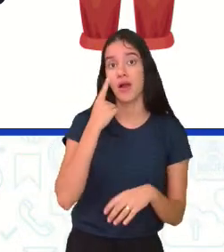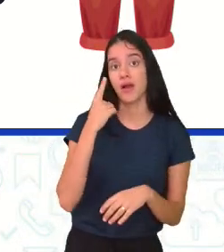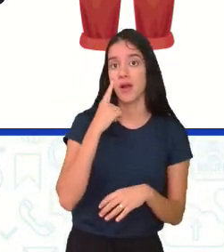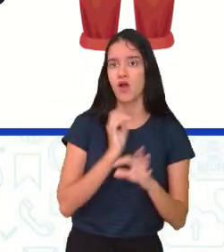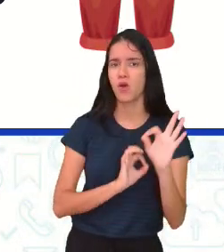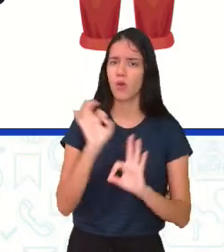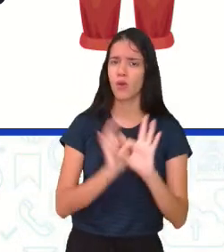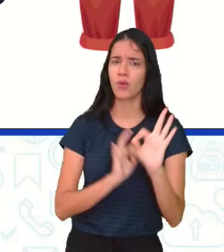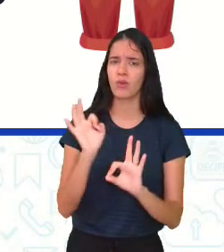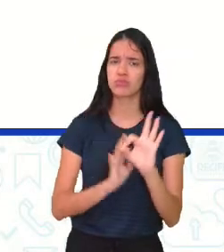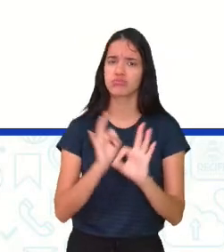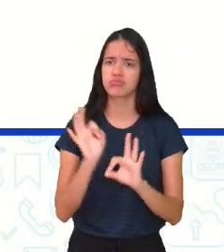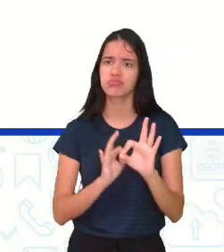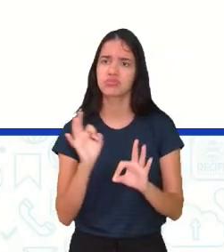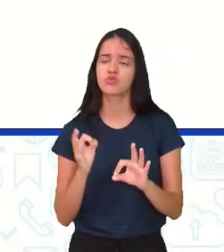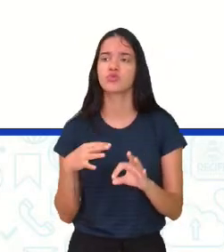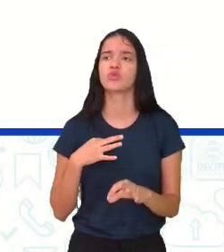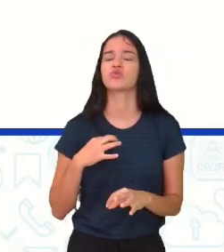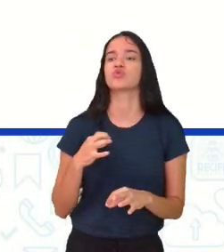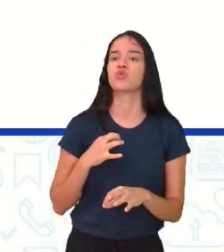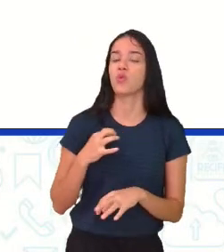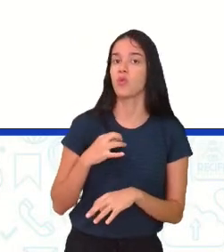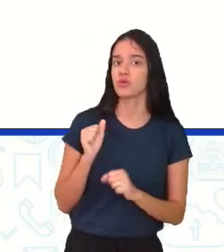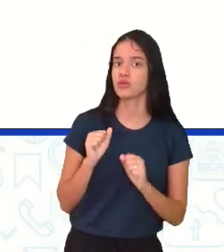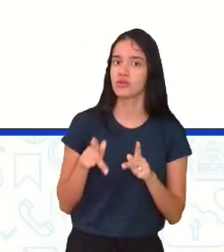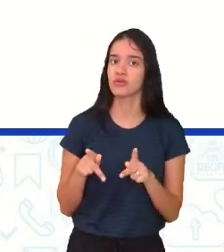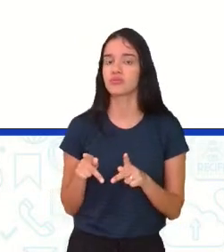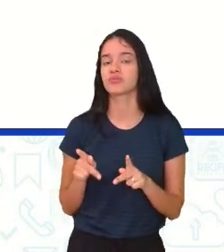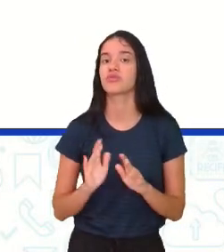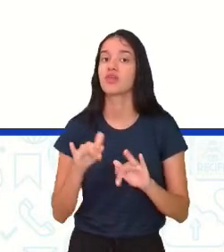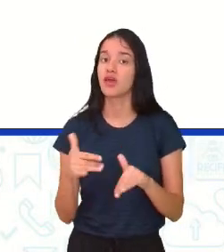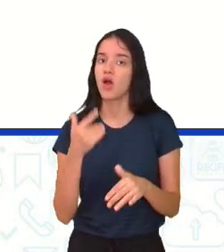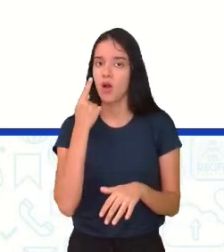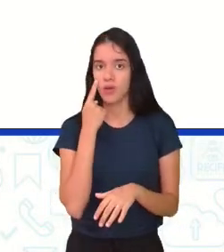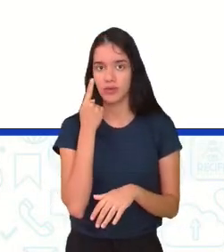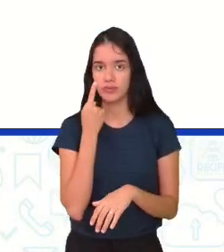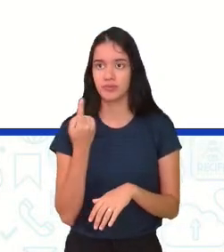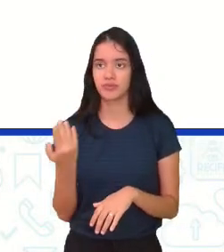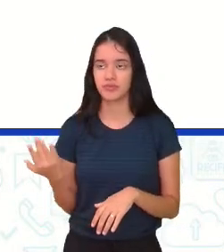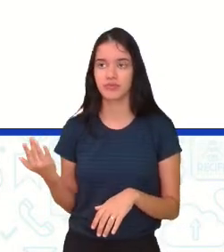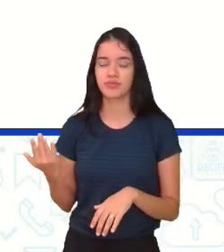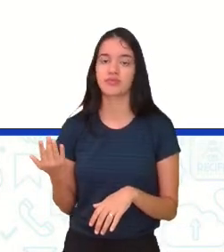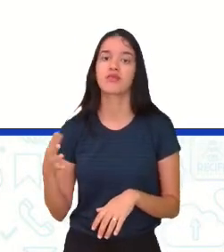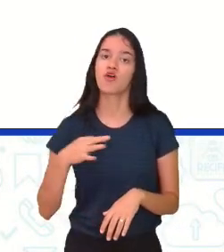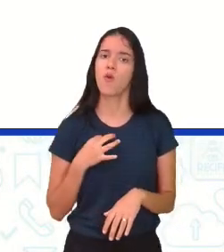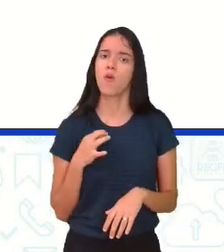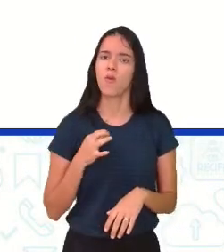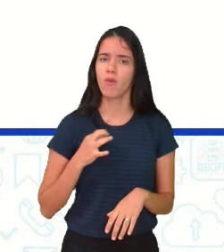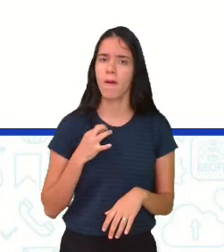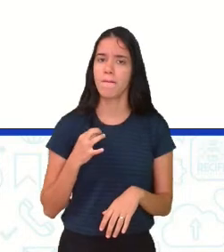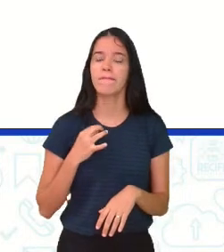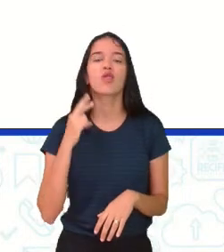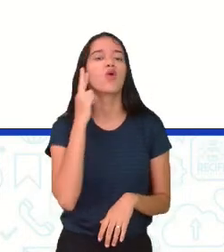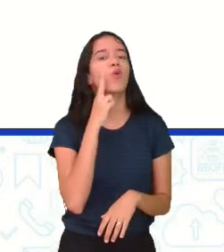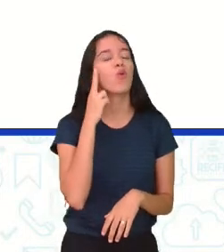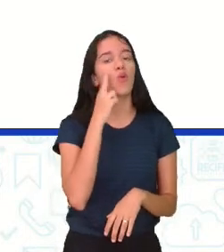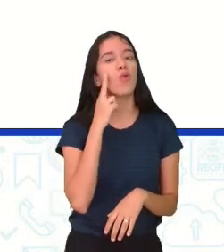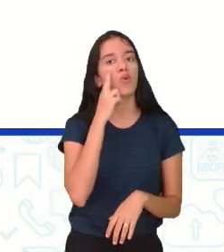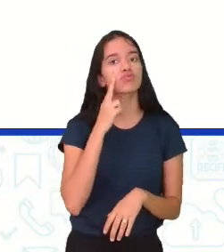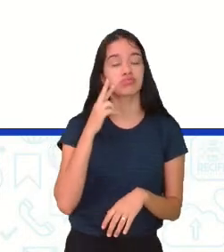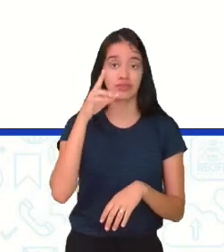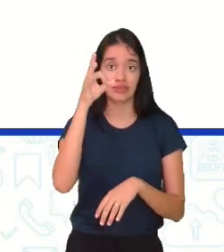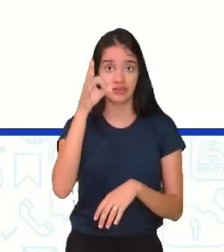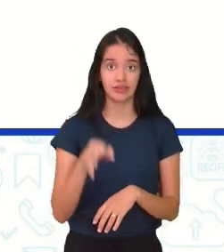aqui todos os looks possíveis, beleza? Então, ó, com a blusa rosa,